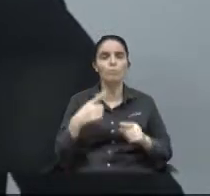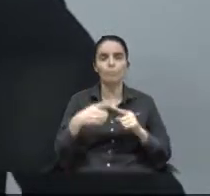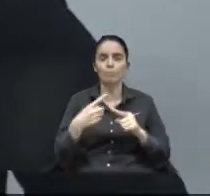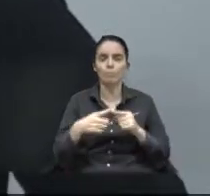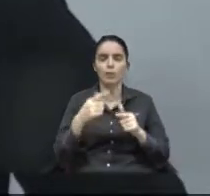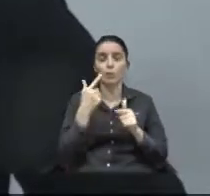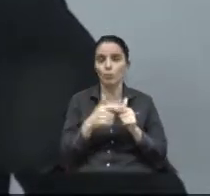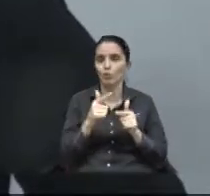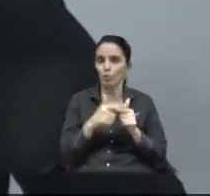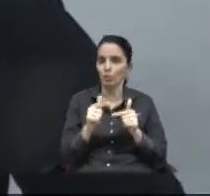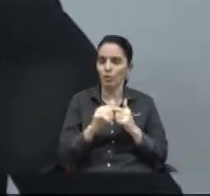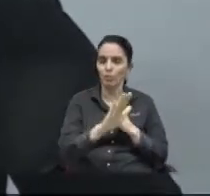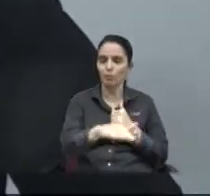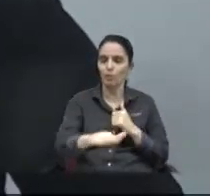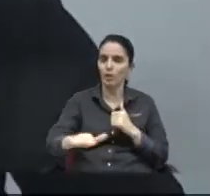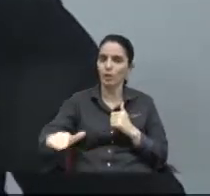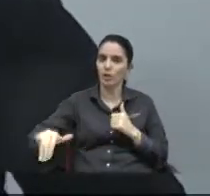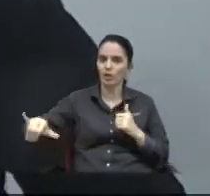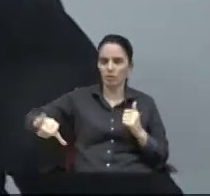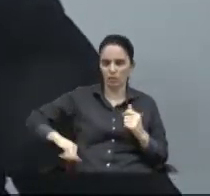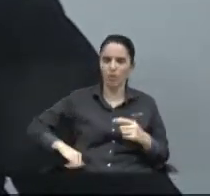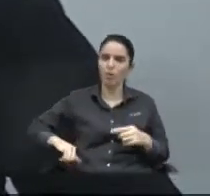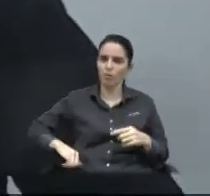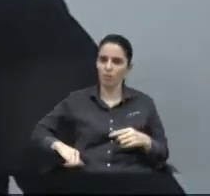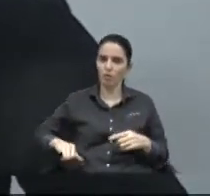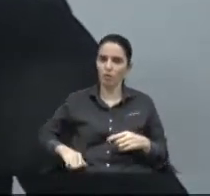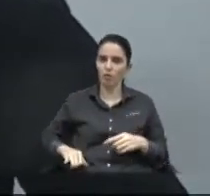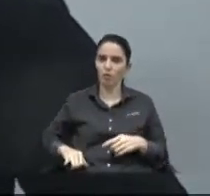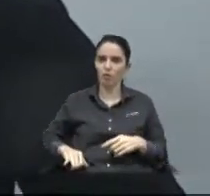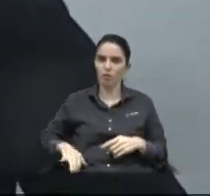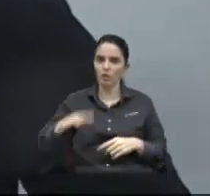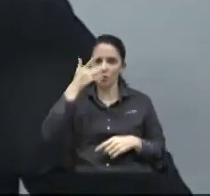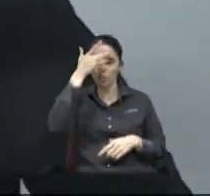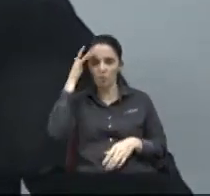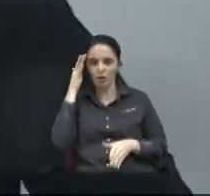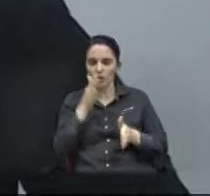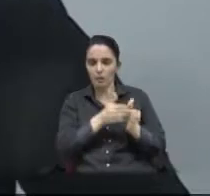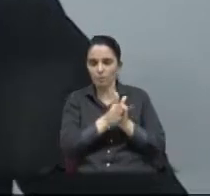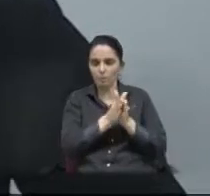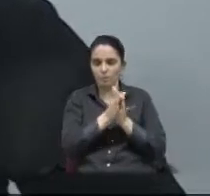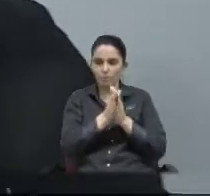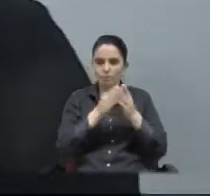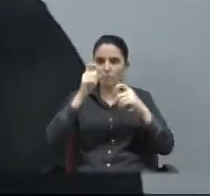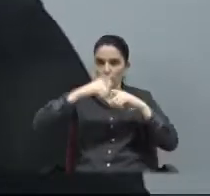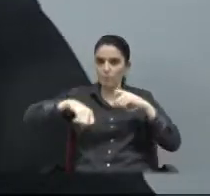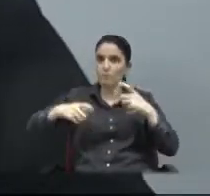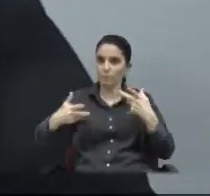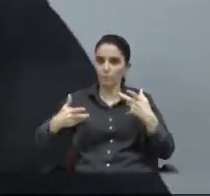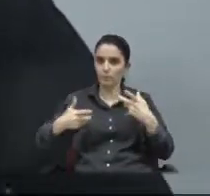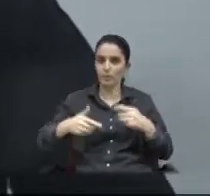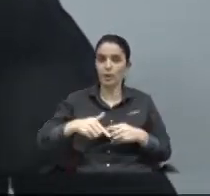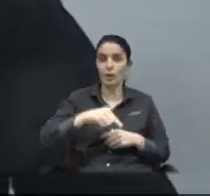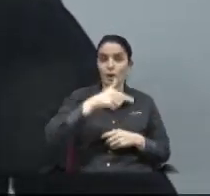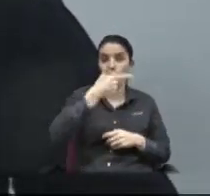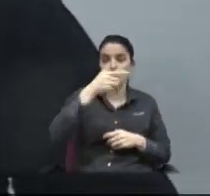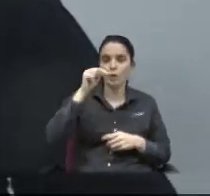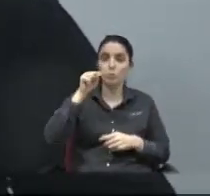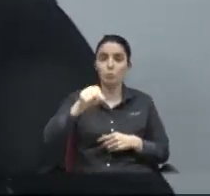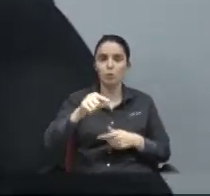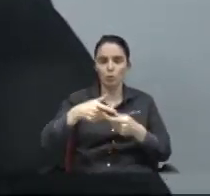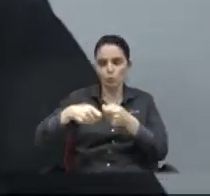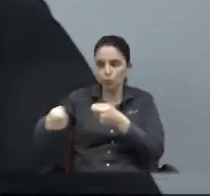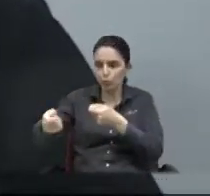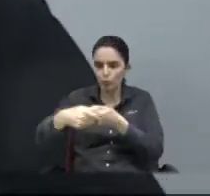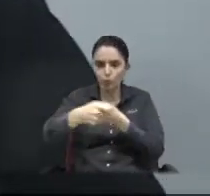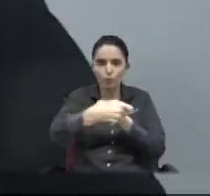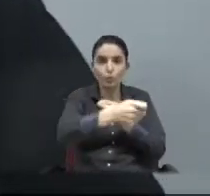muitas crianças, muitas famílias. Então, nós distribuímos ali pouco mais de 2.000 panfletos